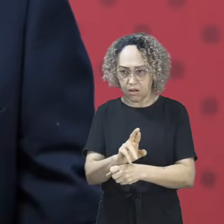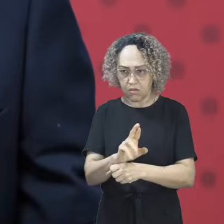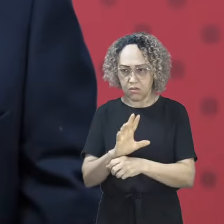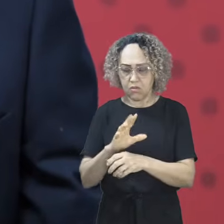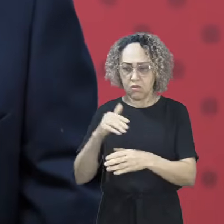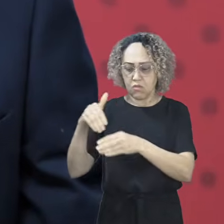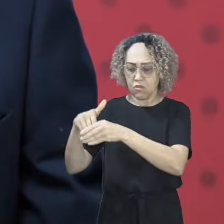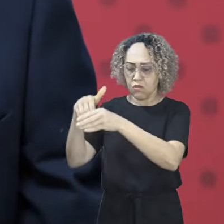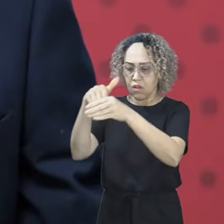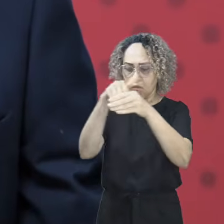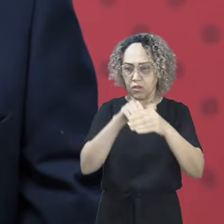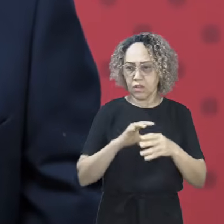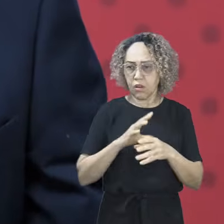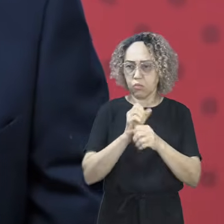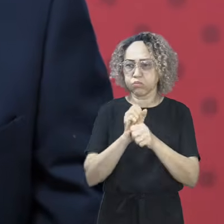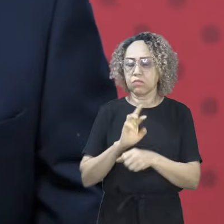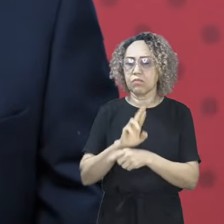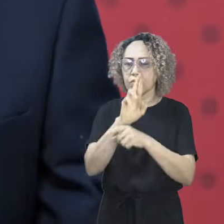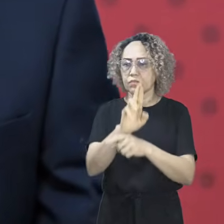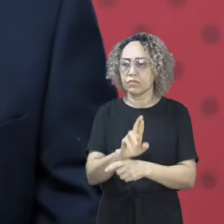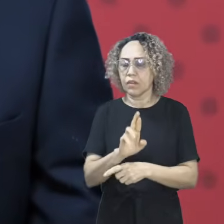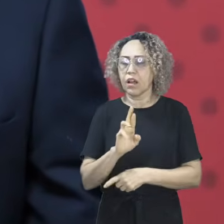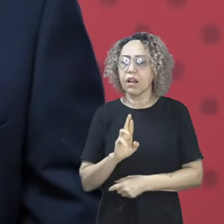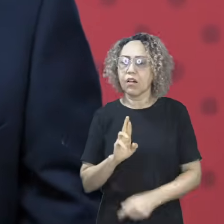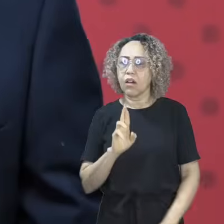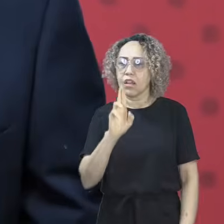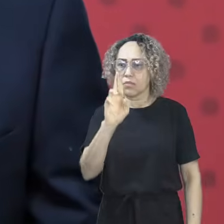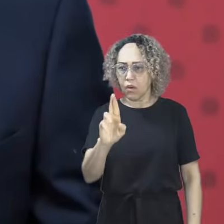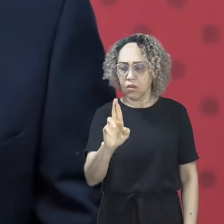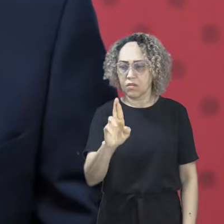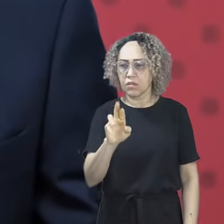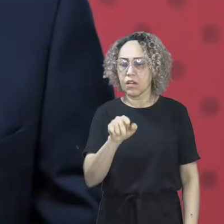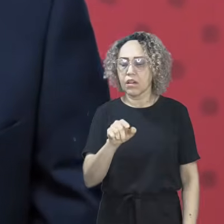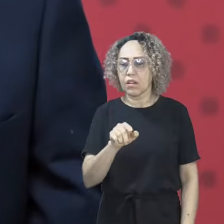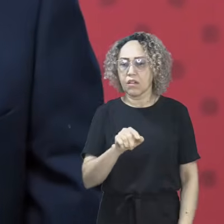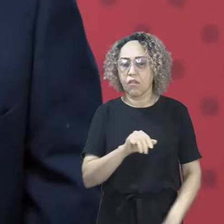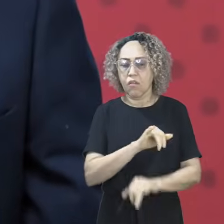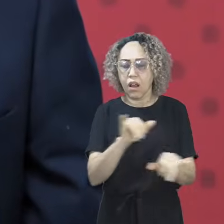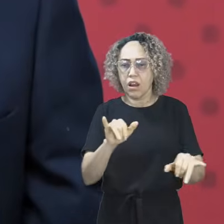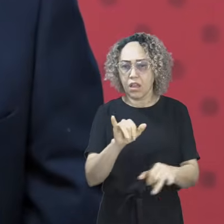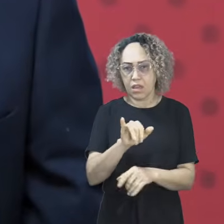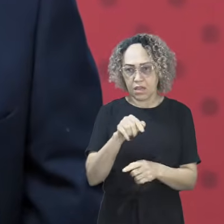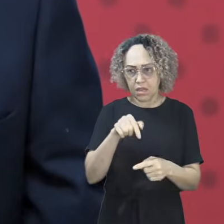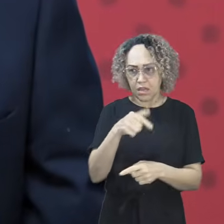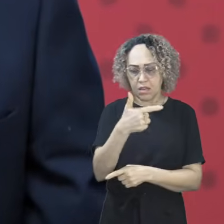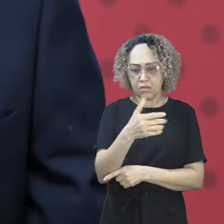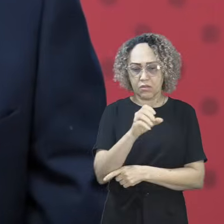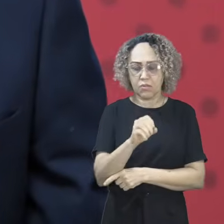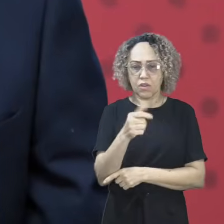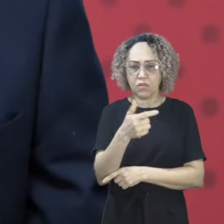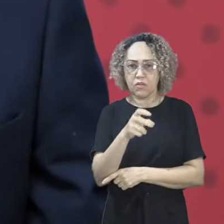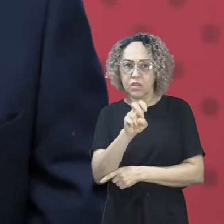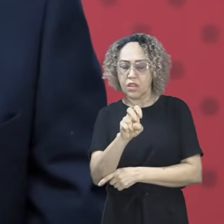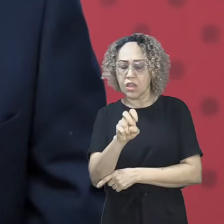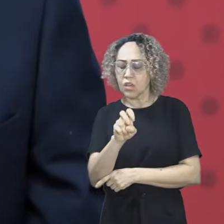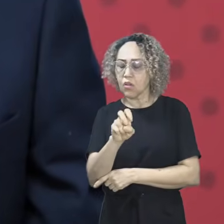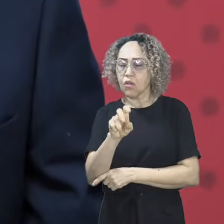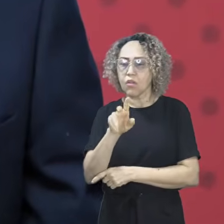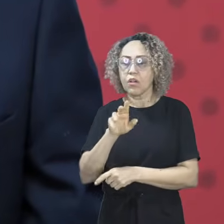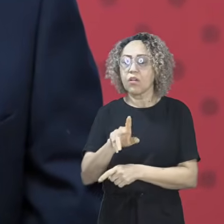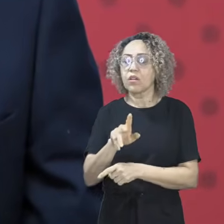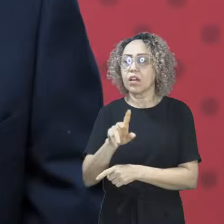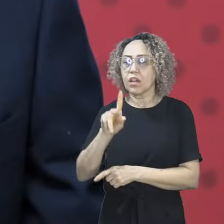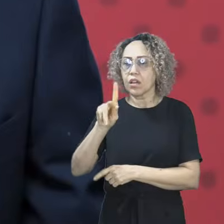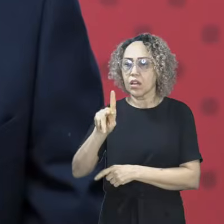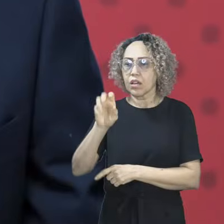aqui o fato de que esse foi o PED que teve mais participação dentro do PT. Ressaltei